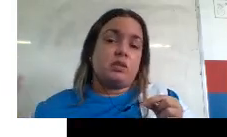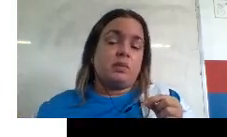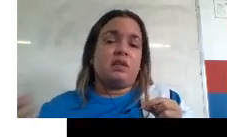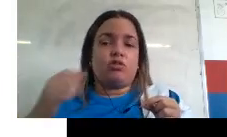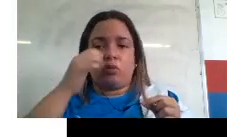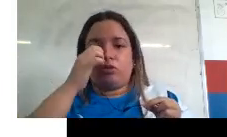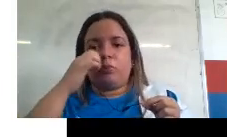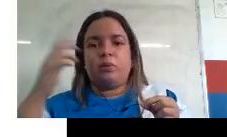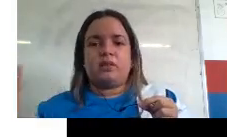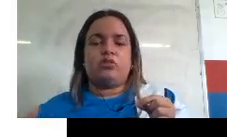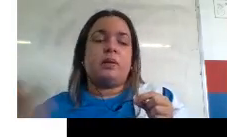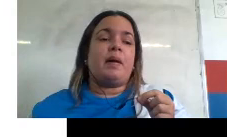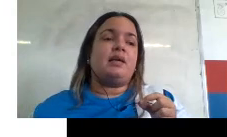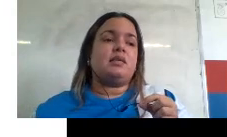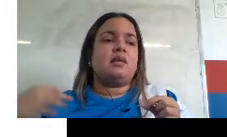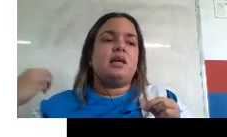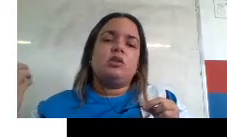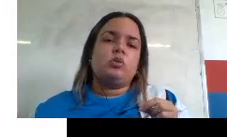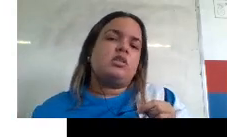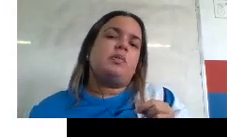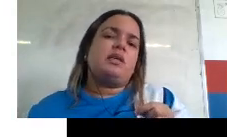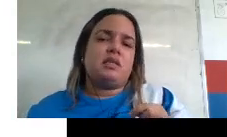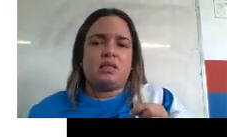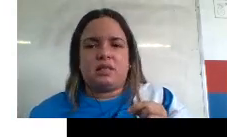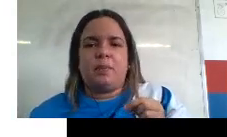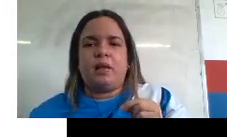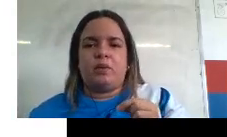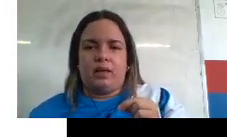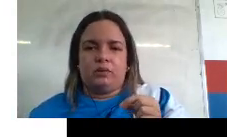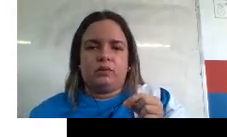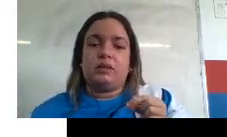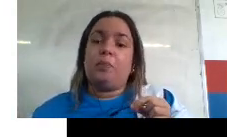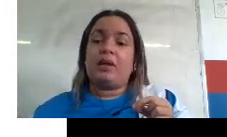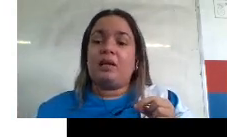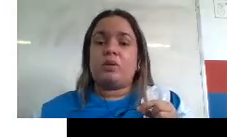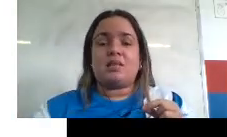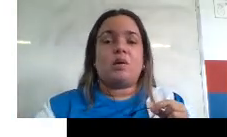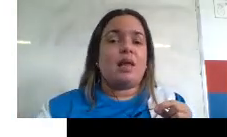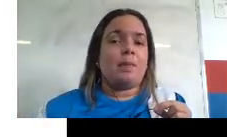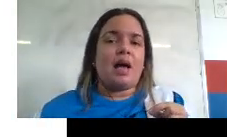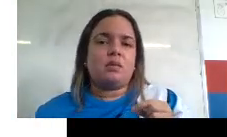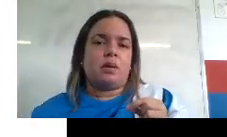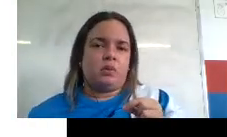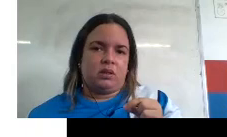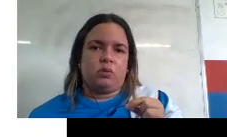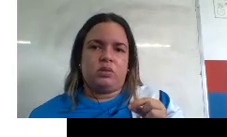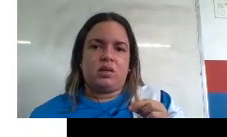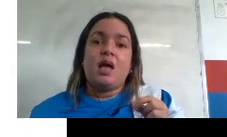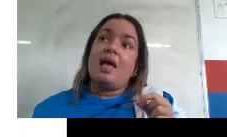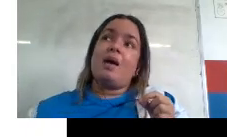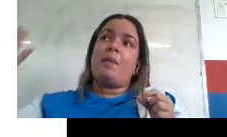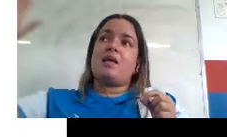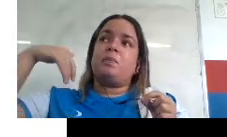aulas, principalmente nas escolas públicas, né? Mas tudo isso precisa ser melhorado, né? Porque a educação ela é a base para muita